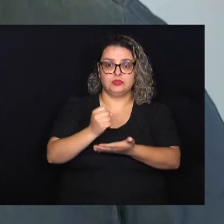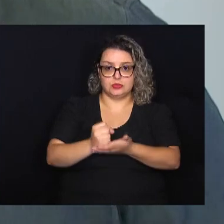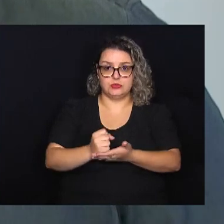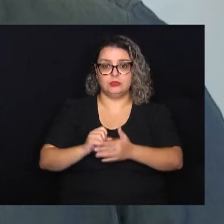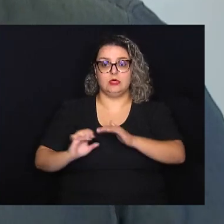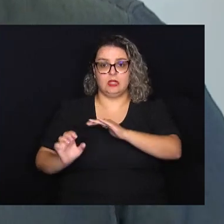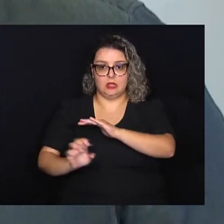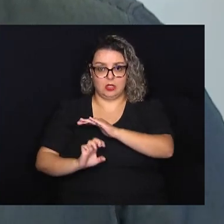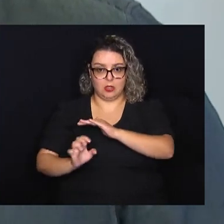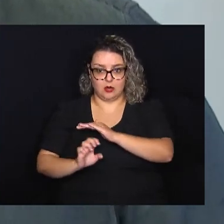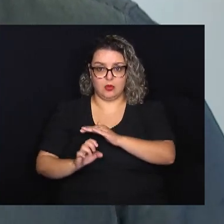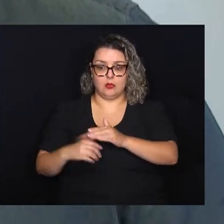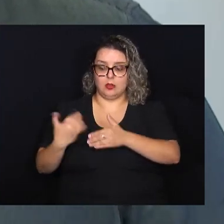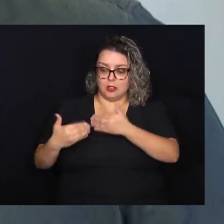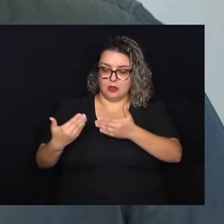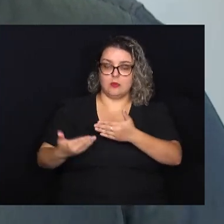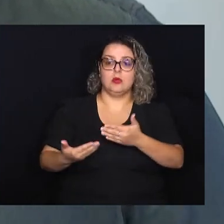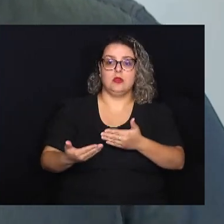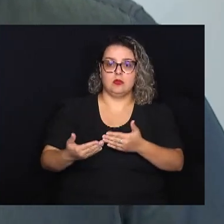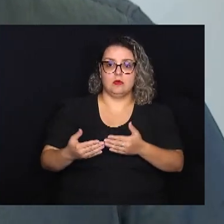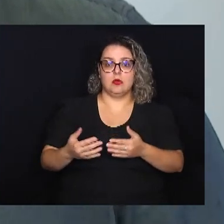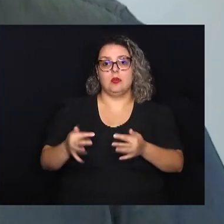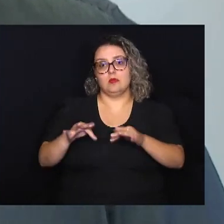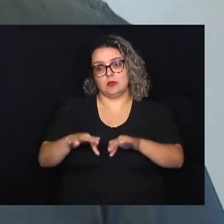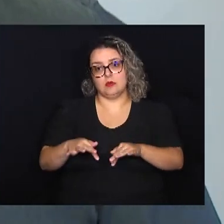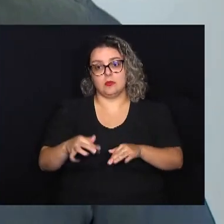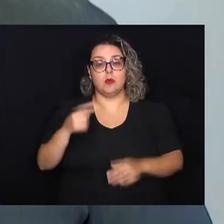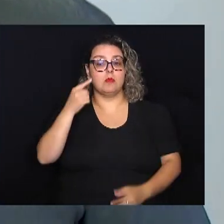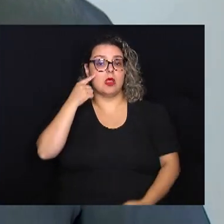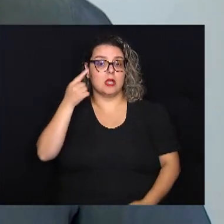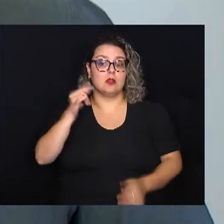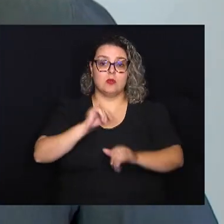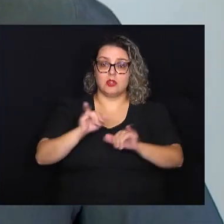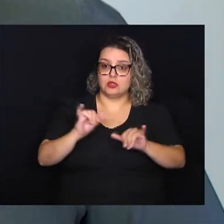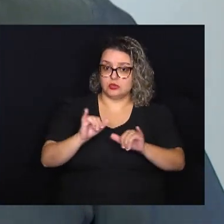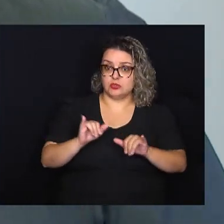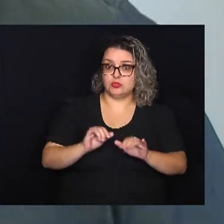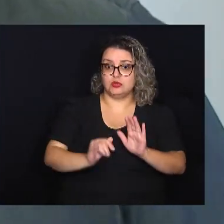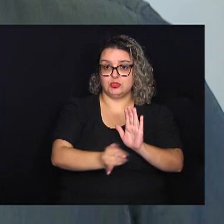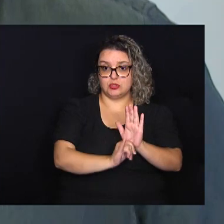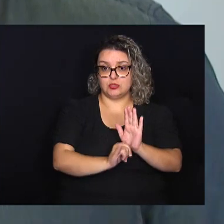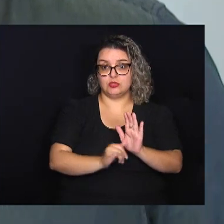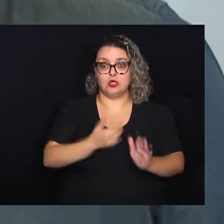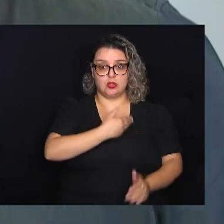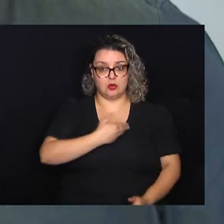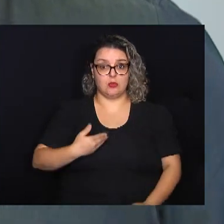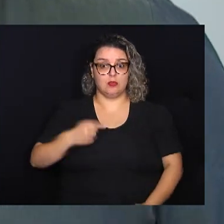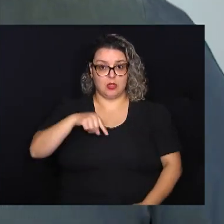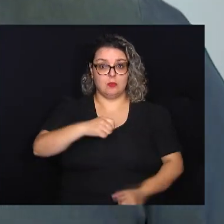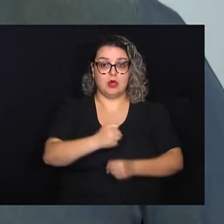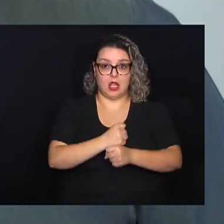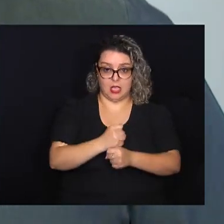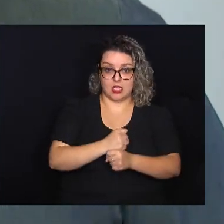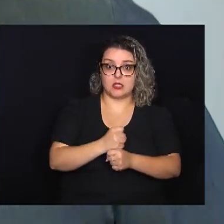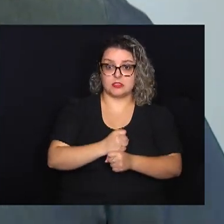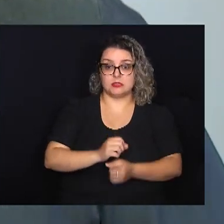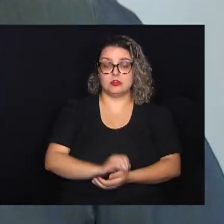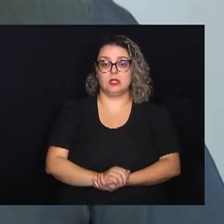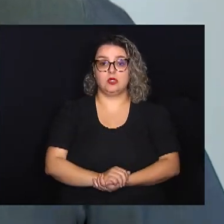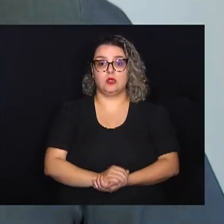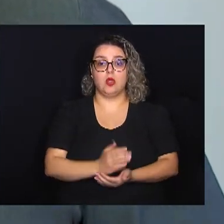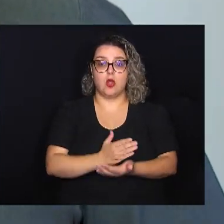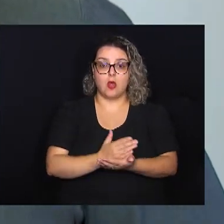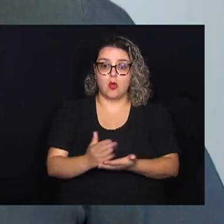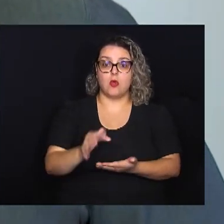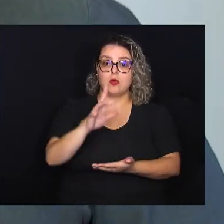empresa que vem sendo finalizada uma previsão de divulgação de edital de concurso público ainda para esse ano com o início